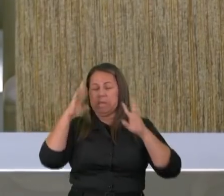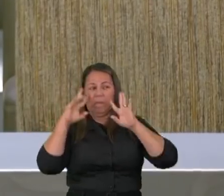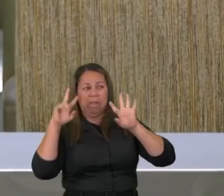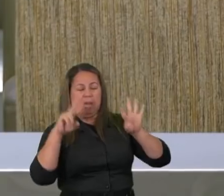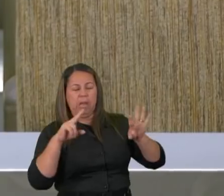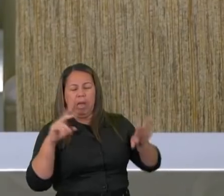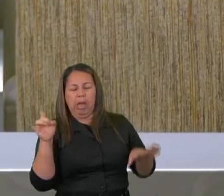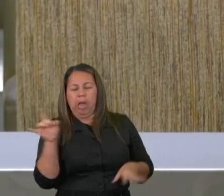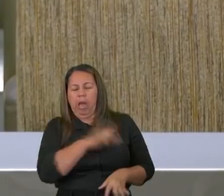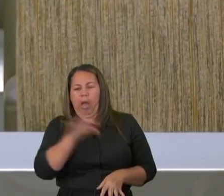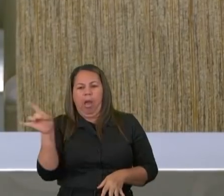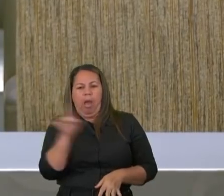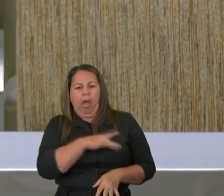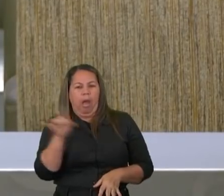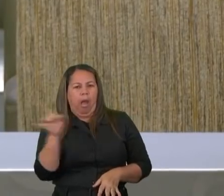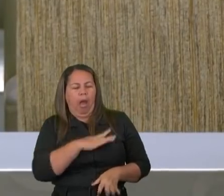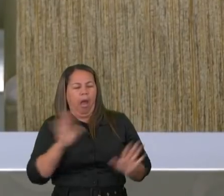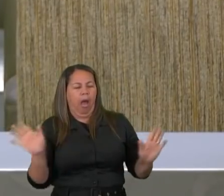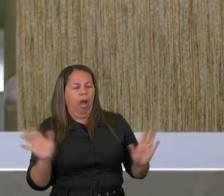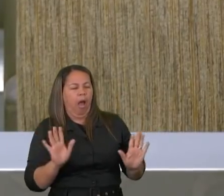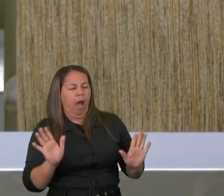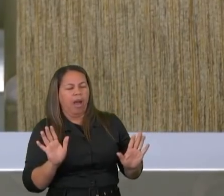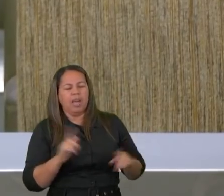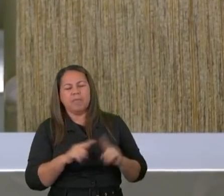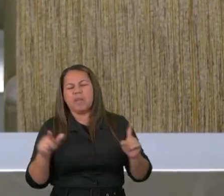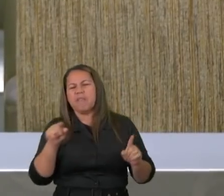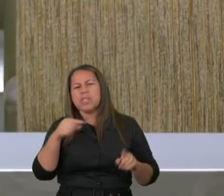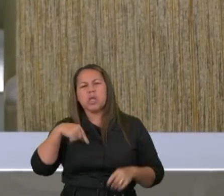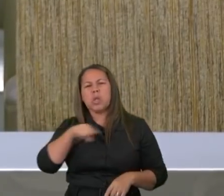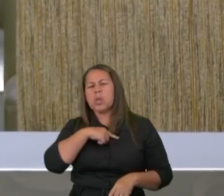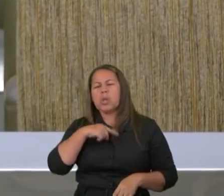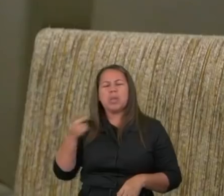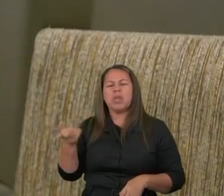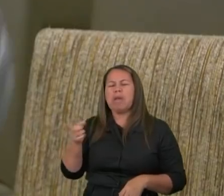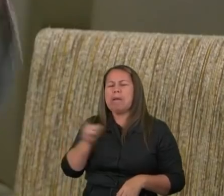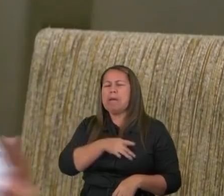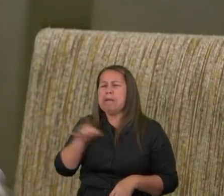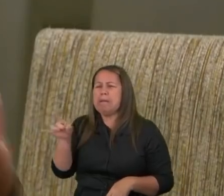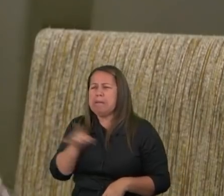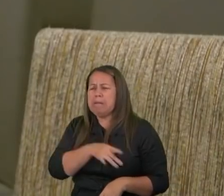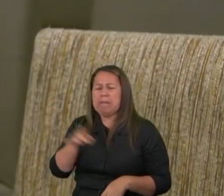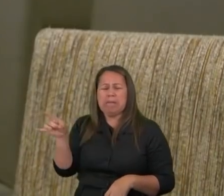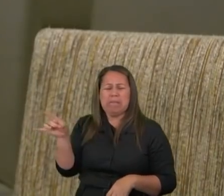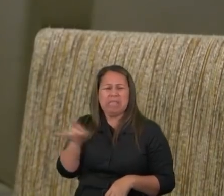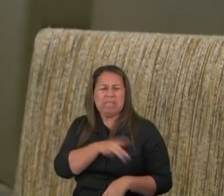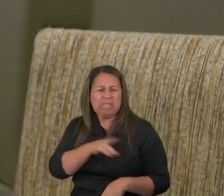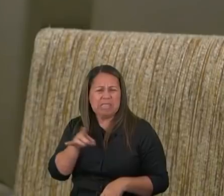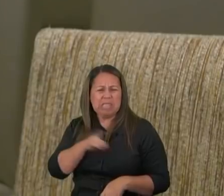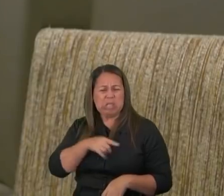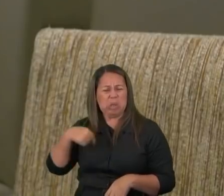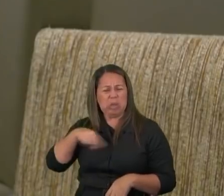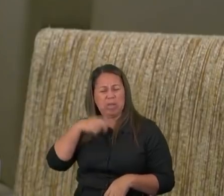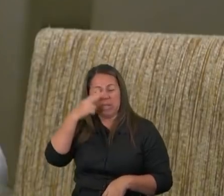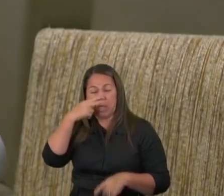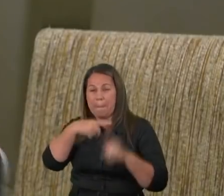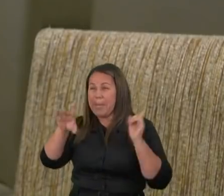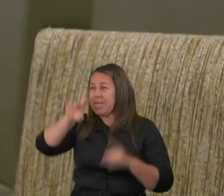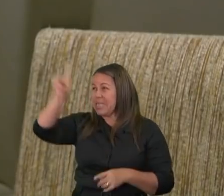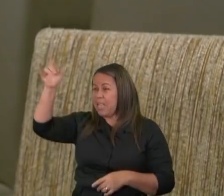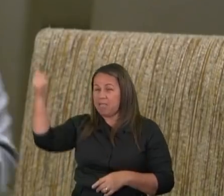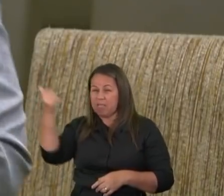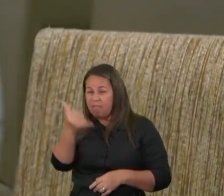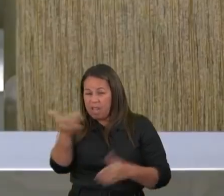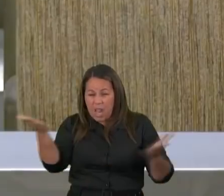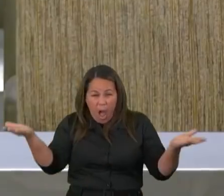para intimidar, para fazer com que nós venhamos a ter medo. Mas Deus está